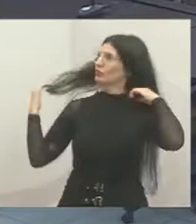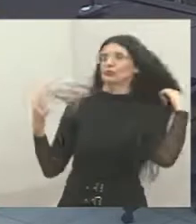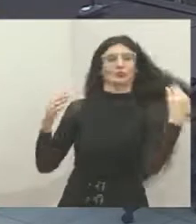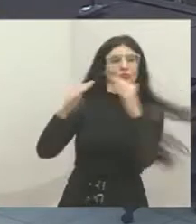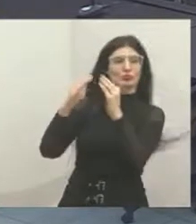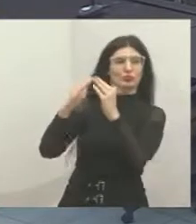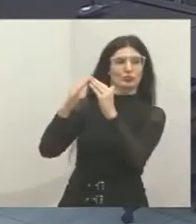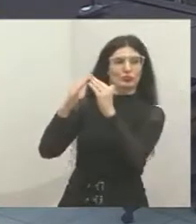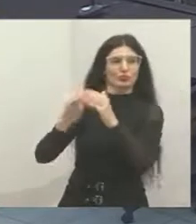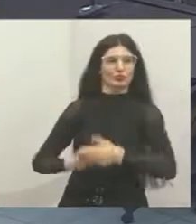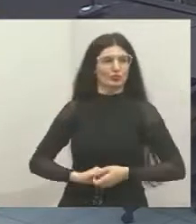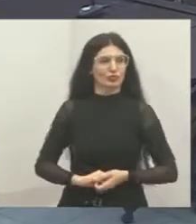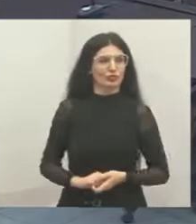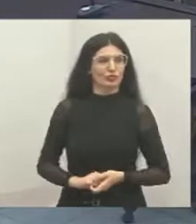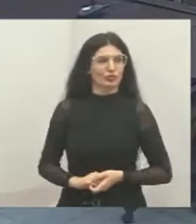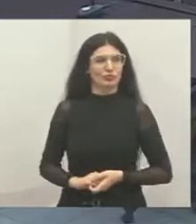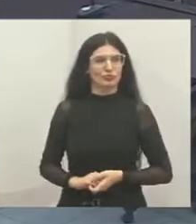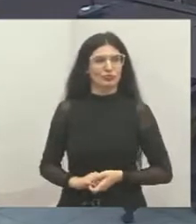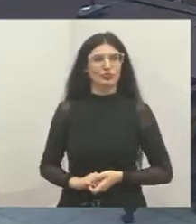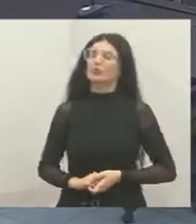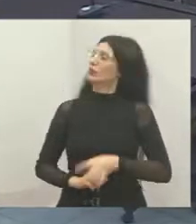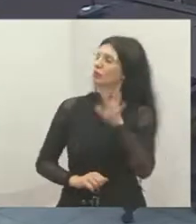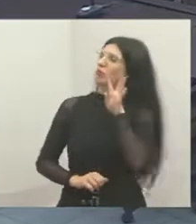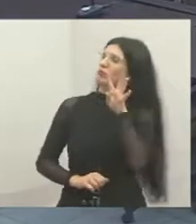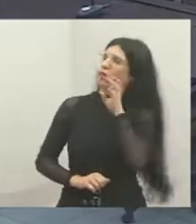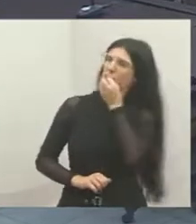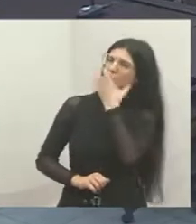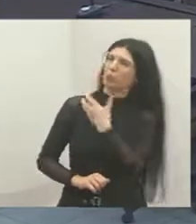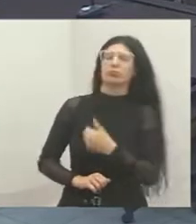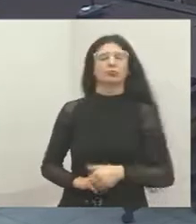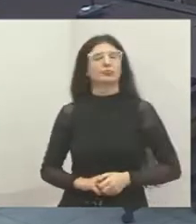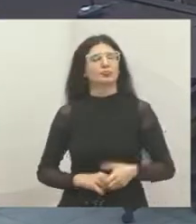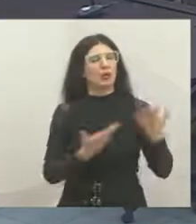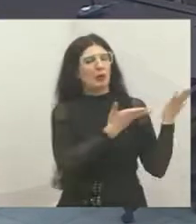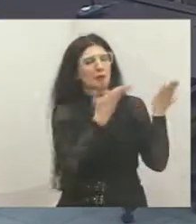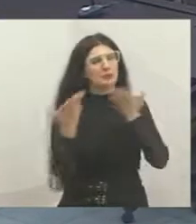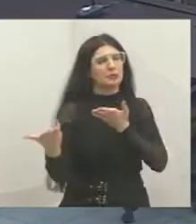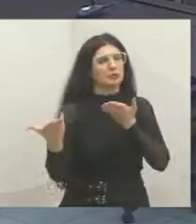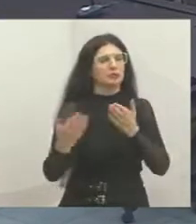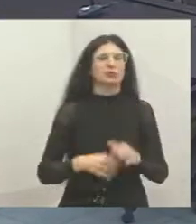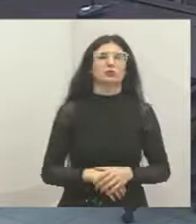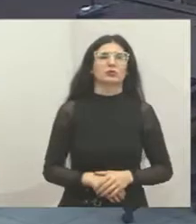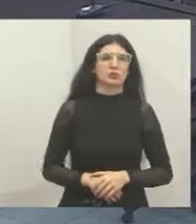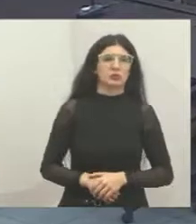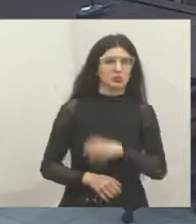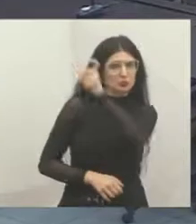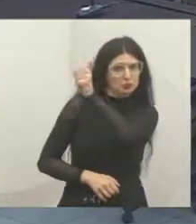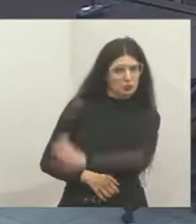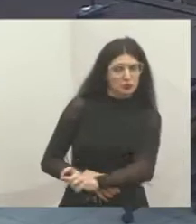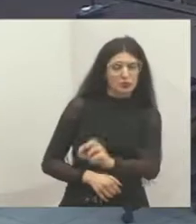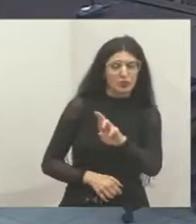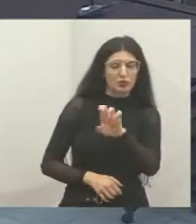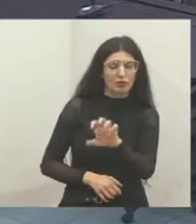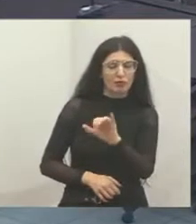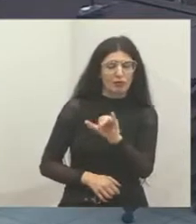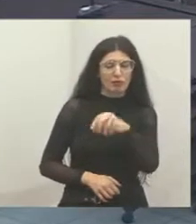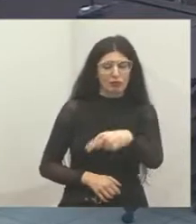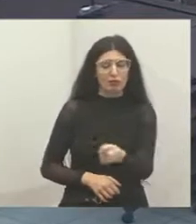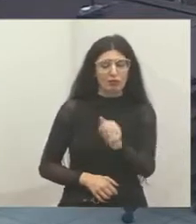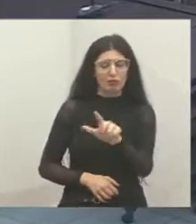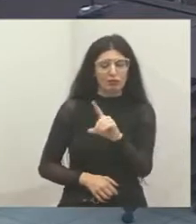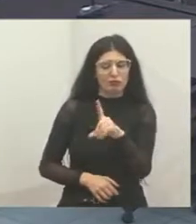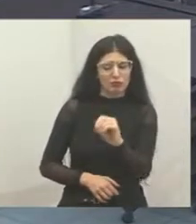casa. Muito bacana aqui a apresentação do Nobre aqui. E também